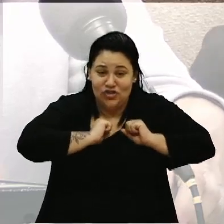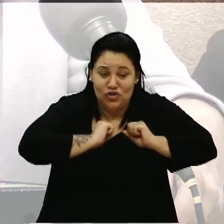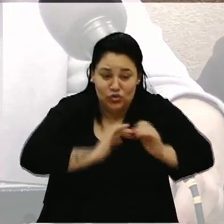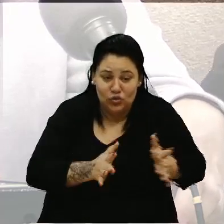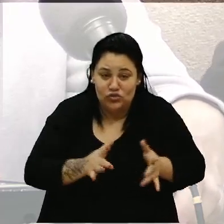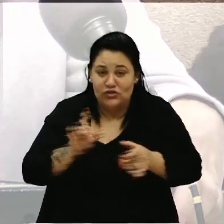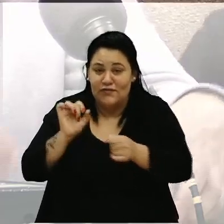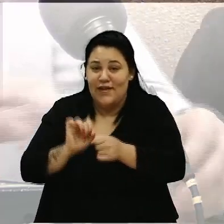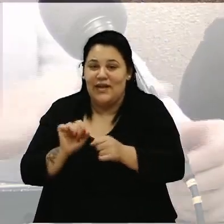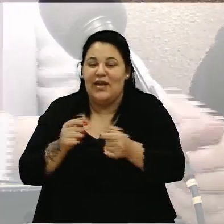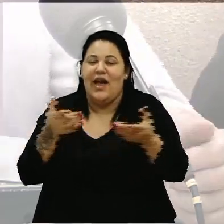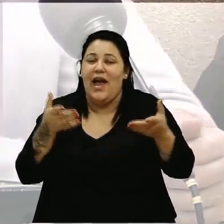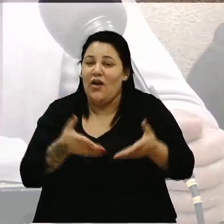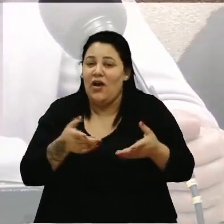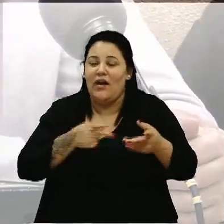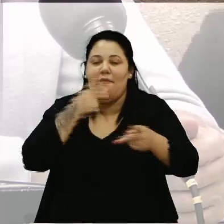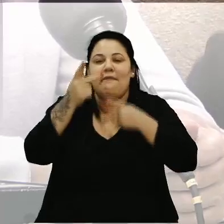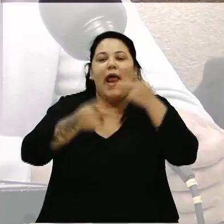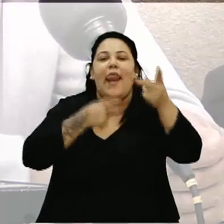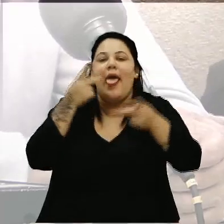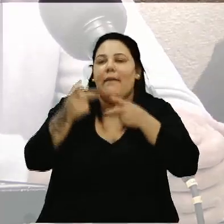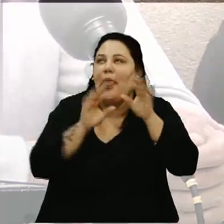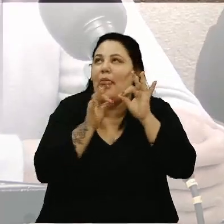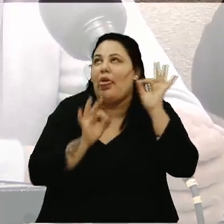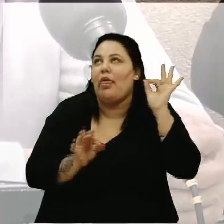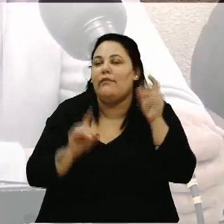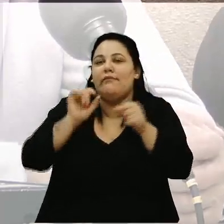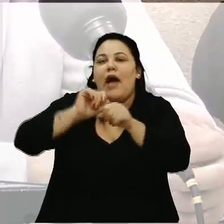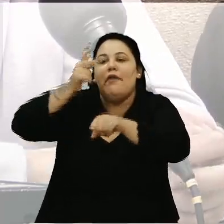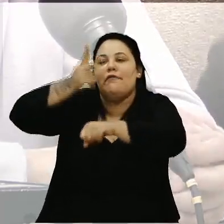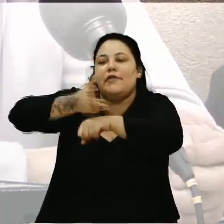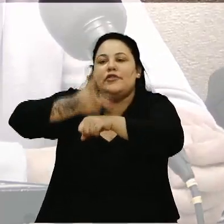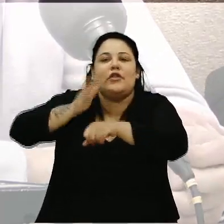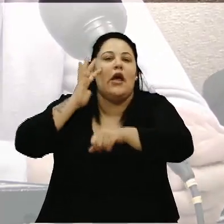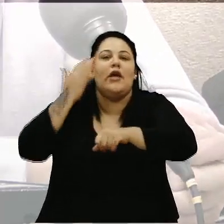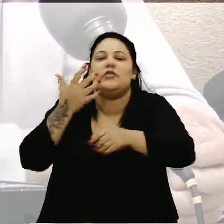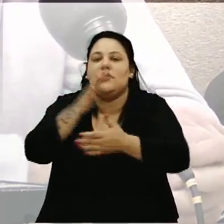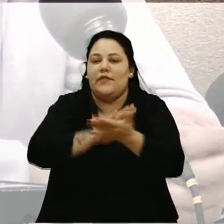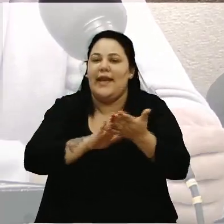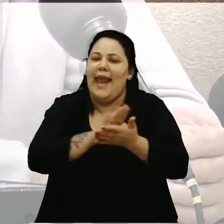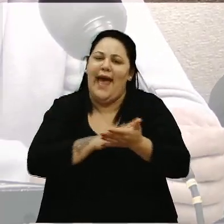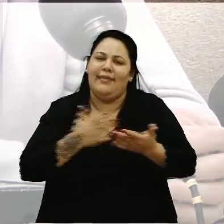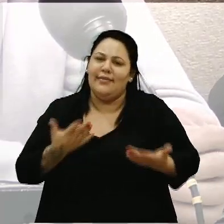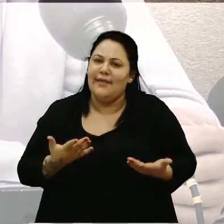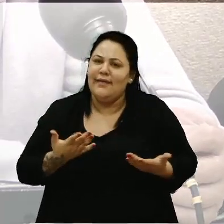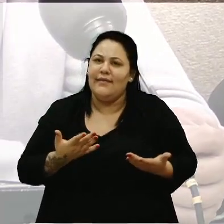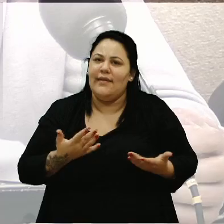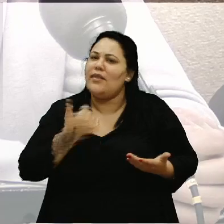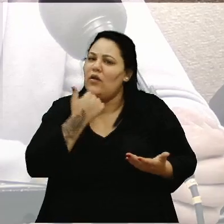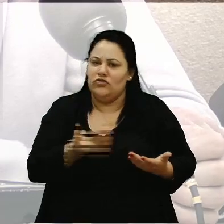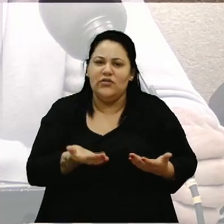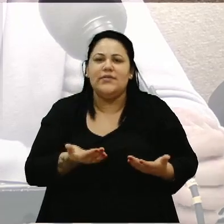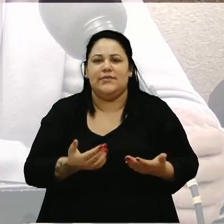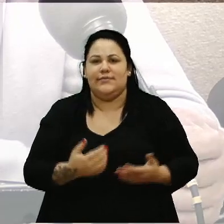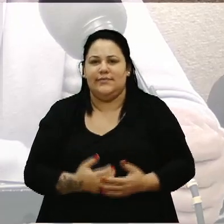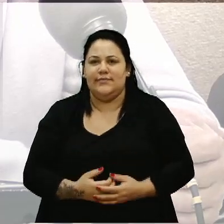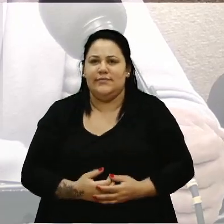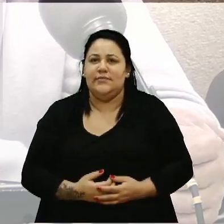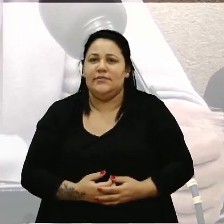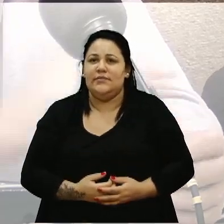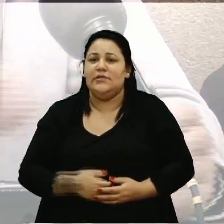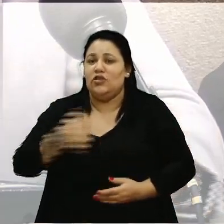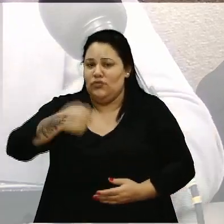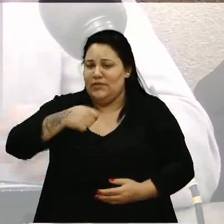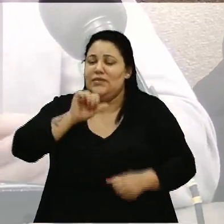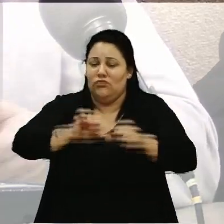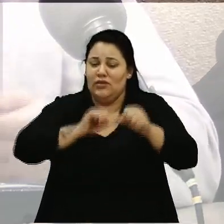anunciar, falar, fazer vídeo e etc., e não resolver uma pedra, aí não adianta. Então é isso que nós temos que